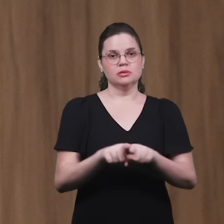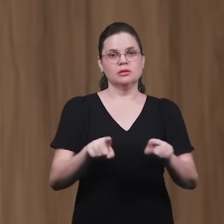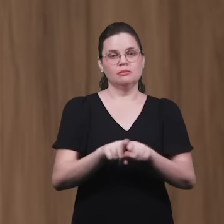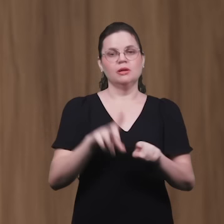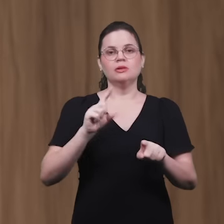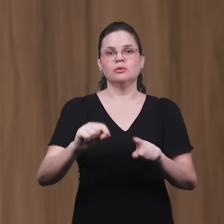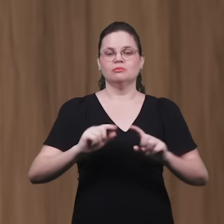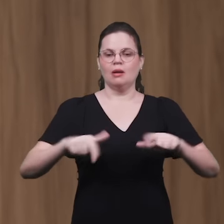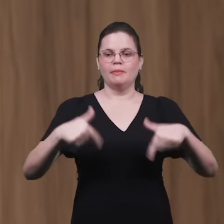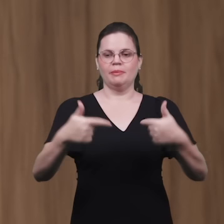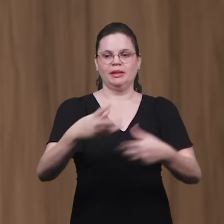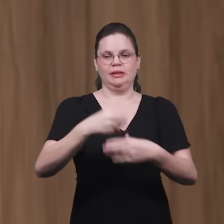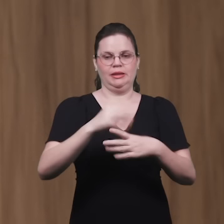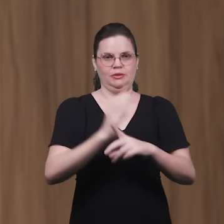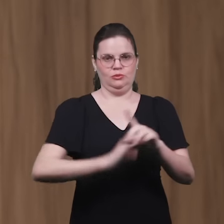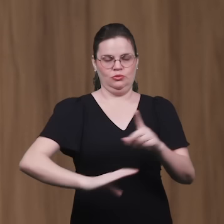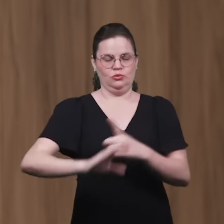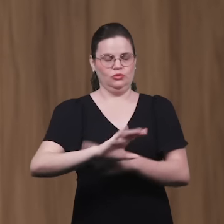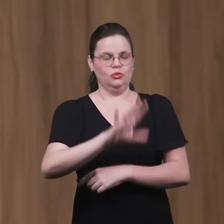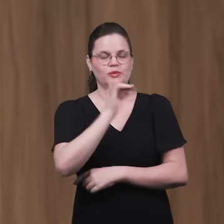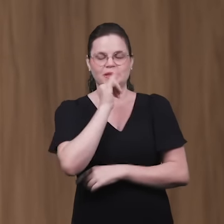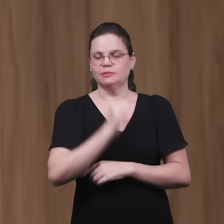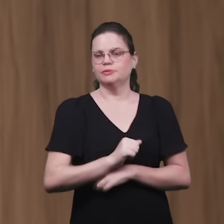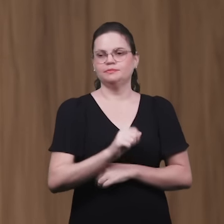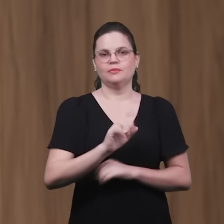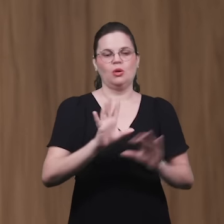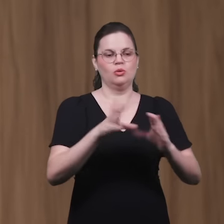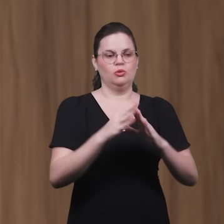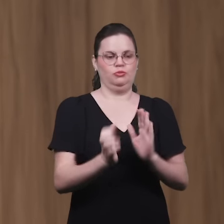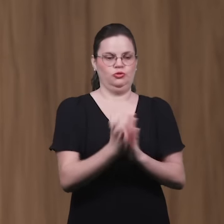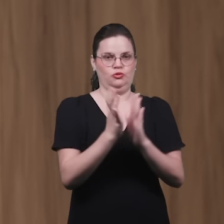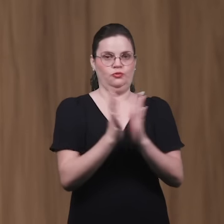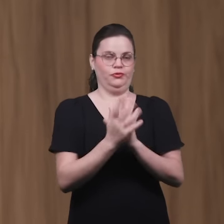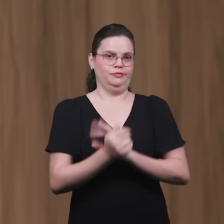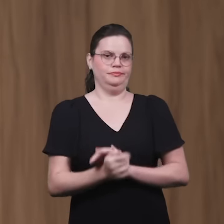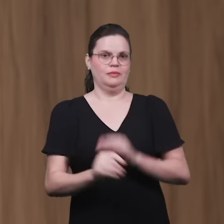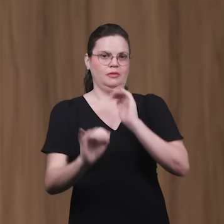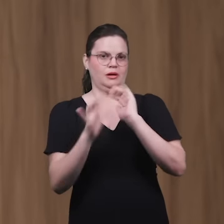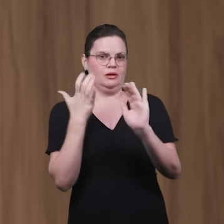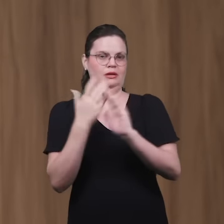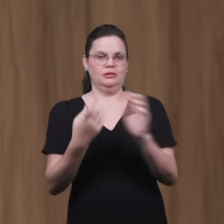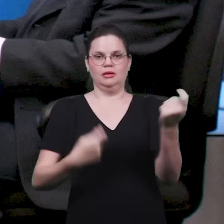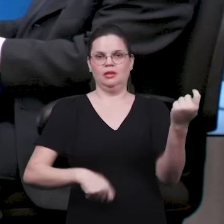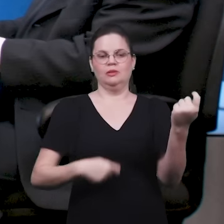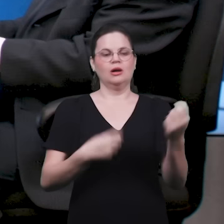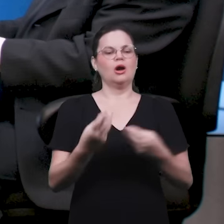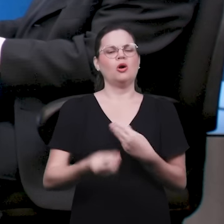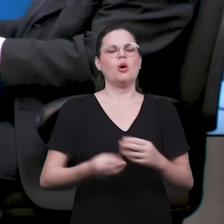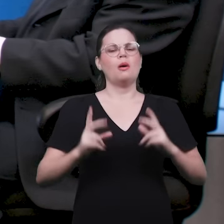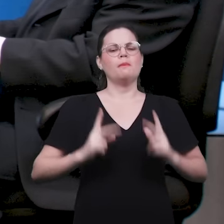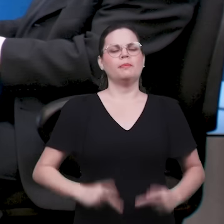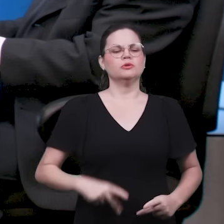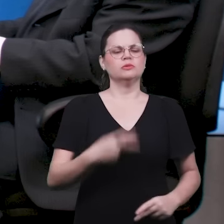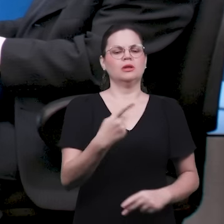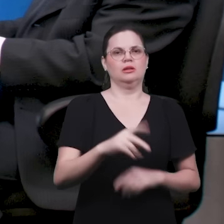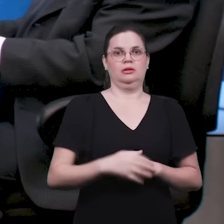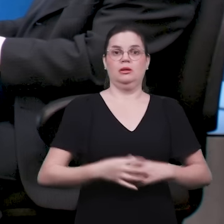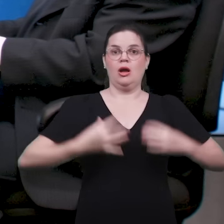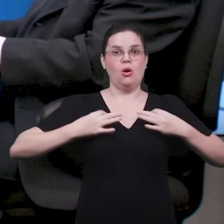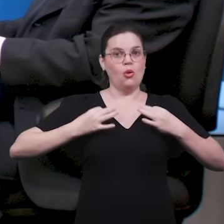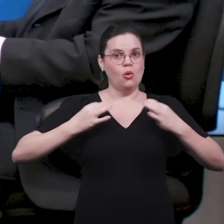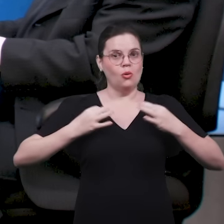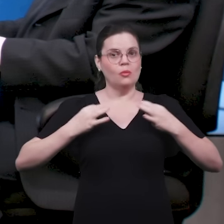mais diretamente do culto. Por exemplo, os que cantam e os que tocam. Você imagina a postura deles. Postura,